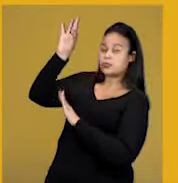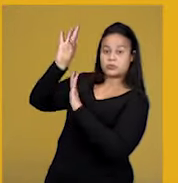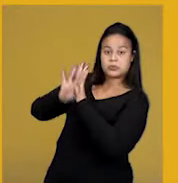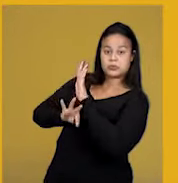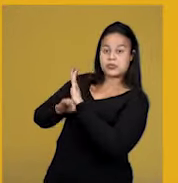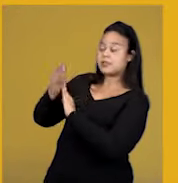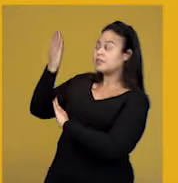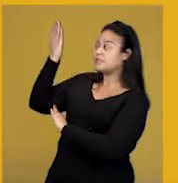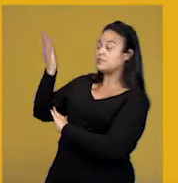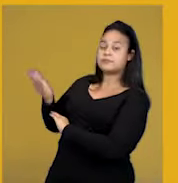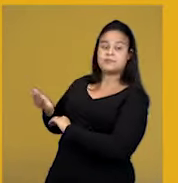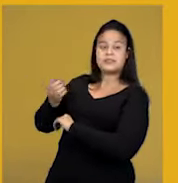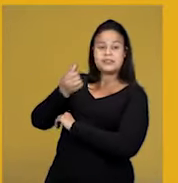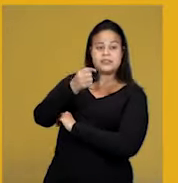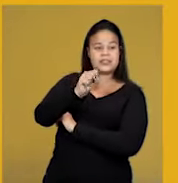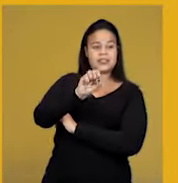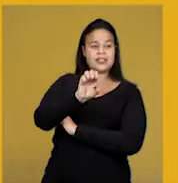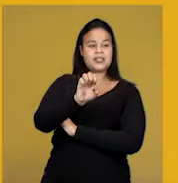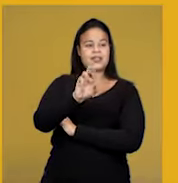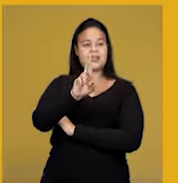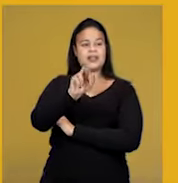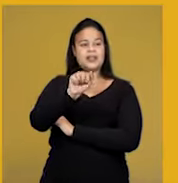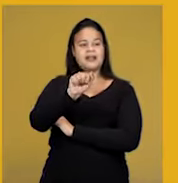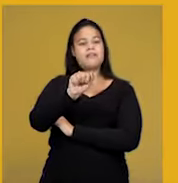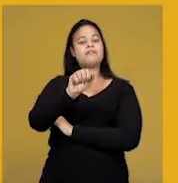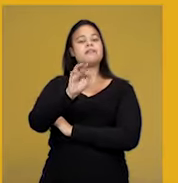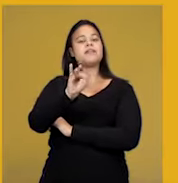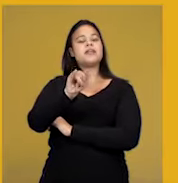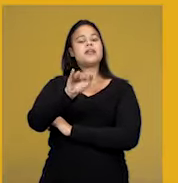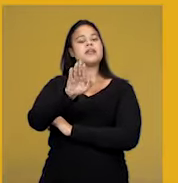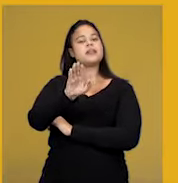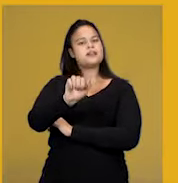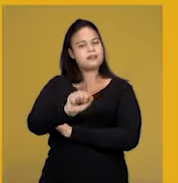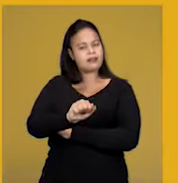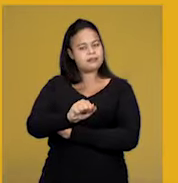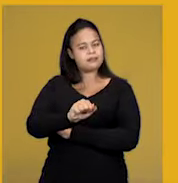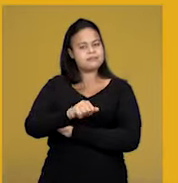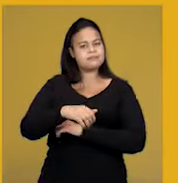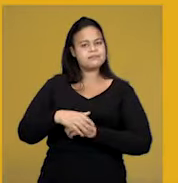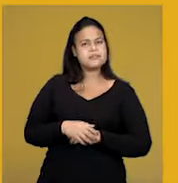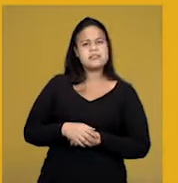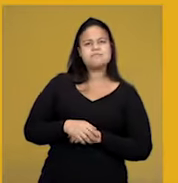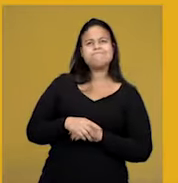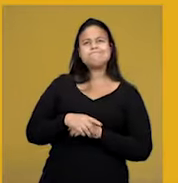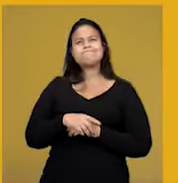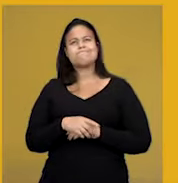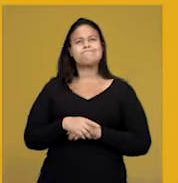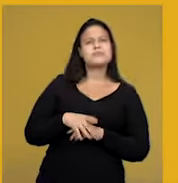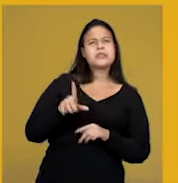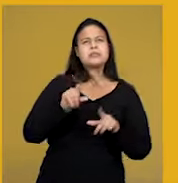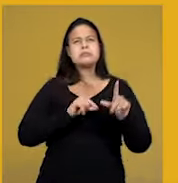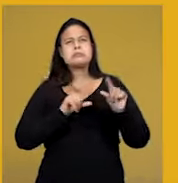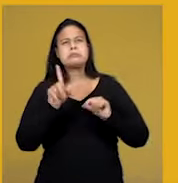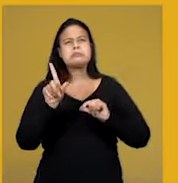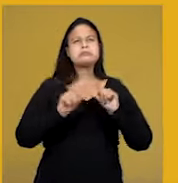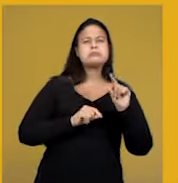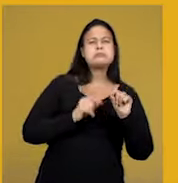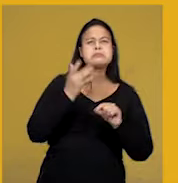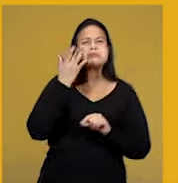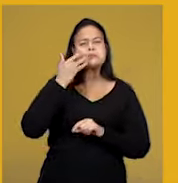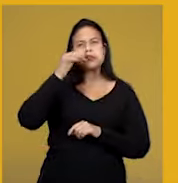da Serafina, o Diário Escondido de Serafina. E se eu não souber escolher umas